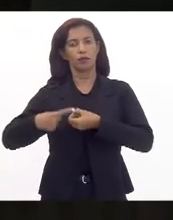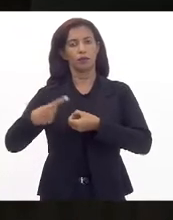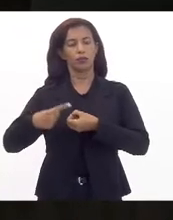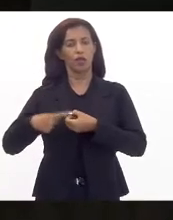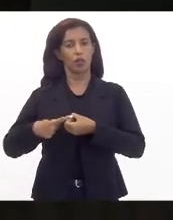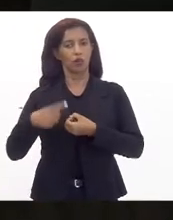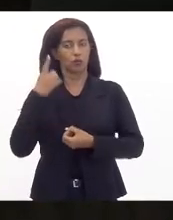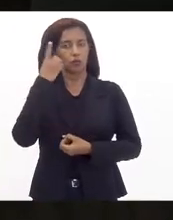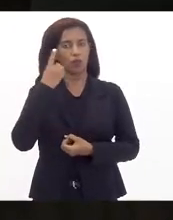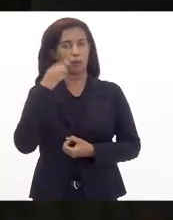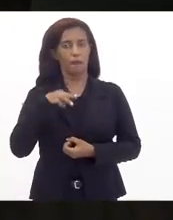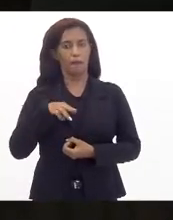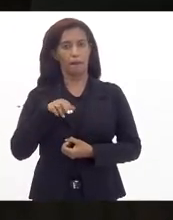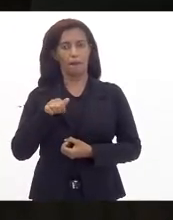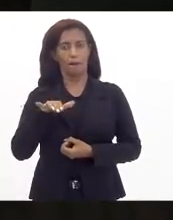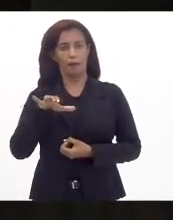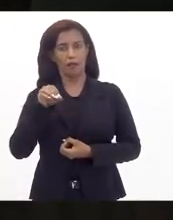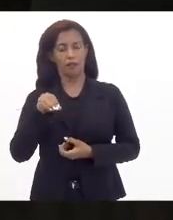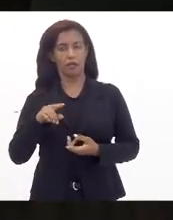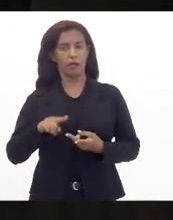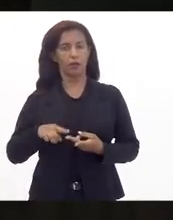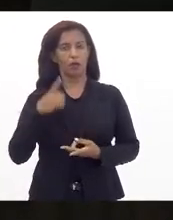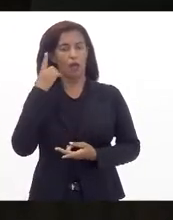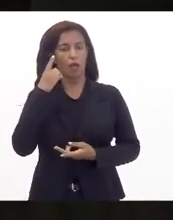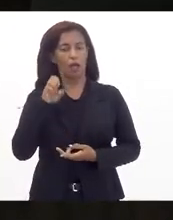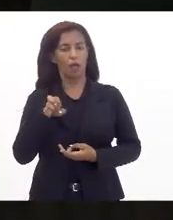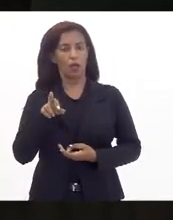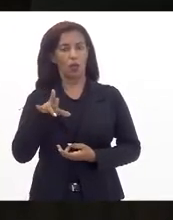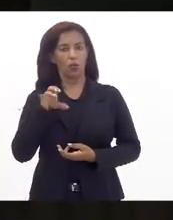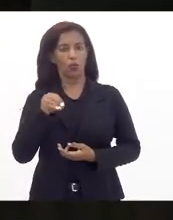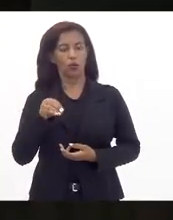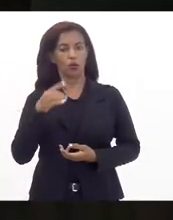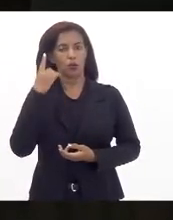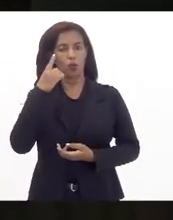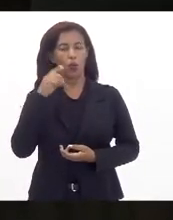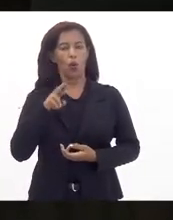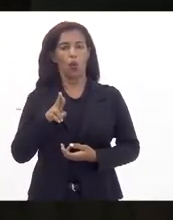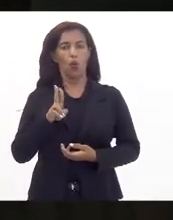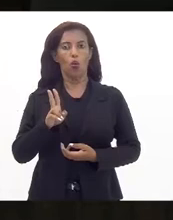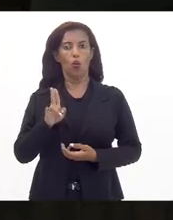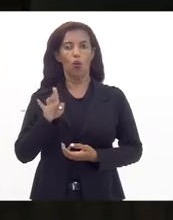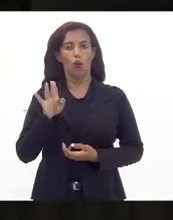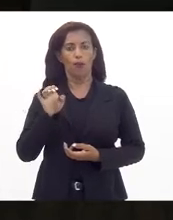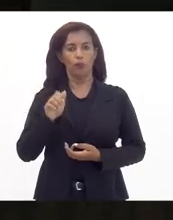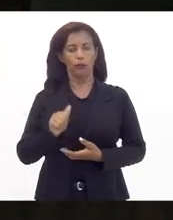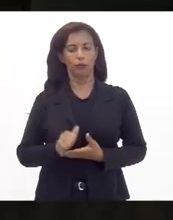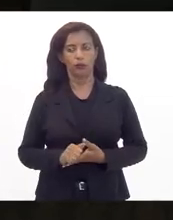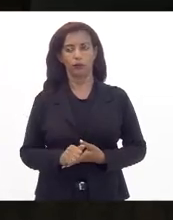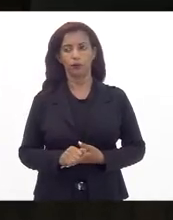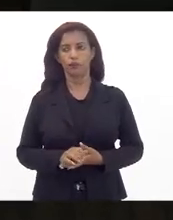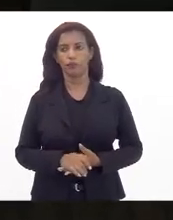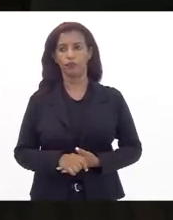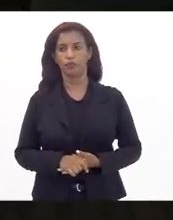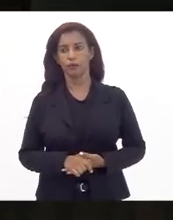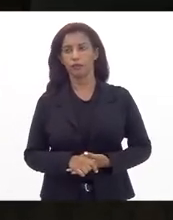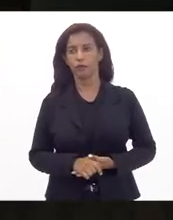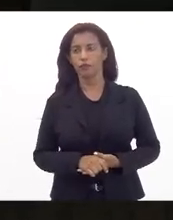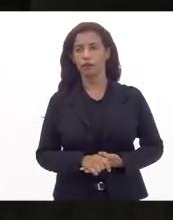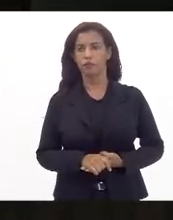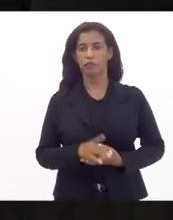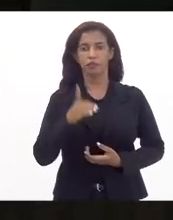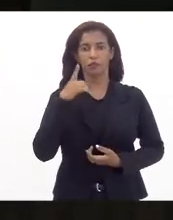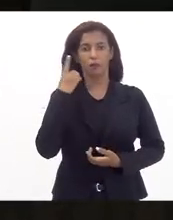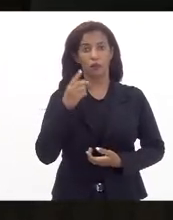causa uma seco Deputado Eurico Júnior Deputado Rubens bomtempo o deputado